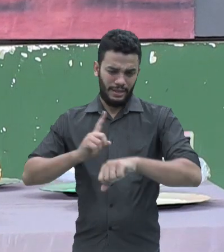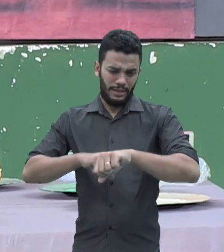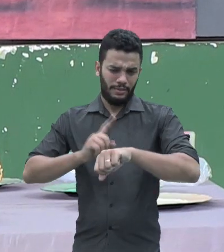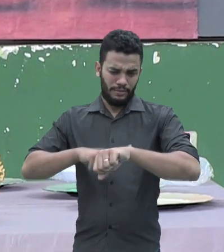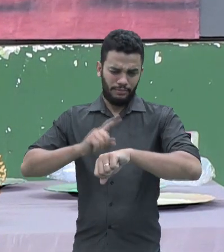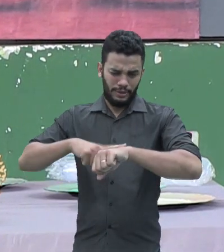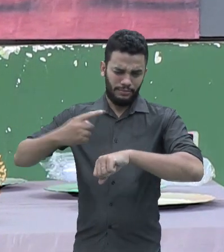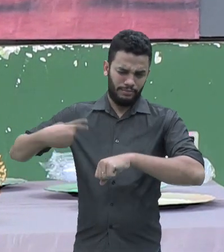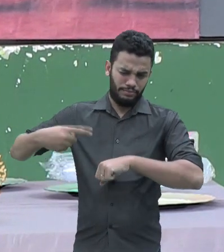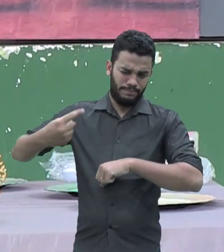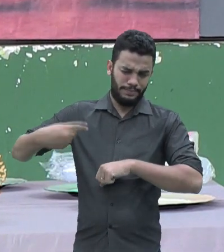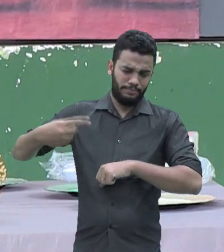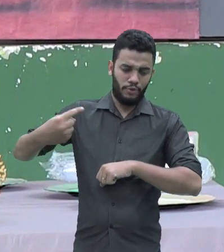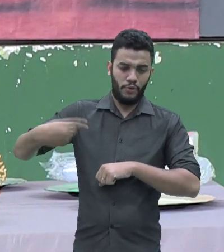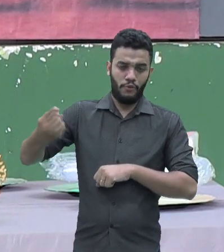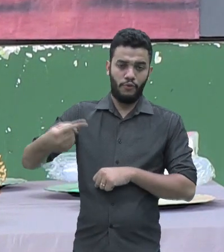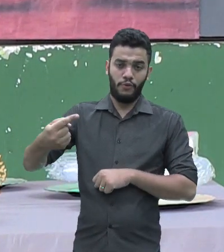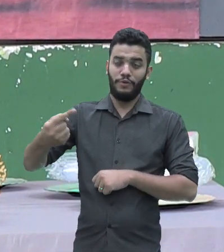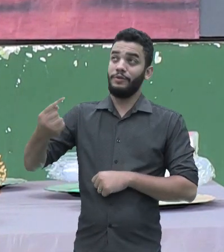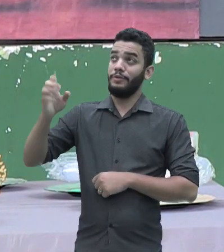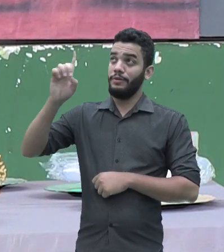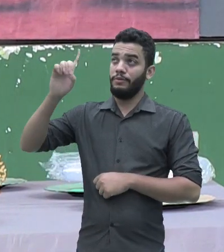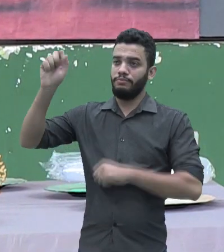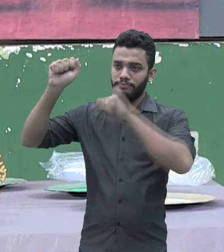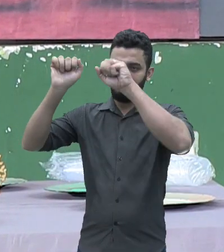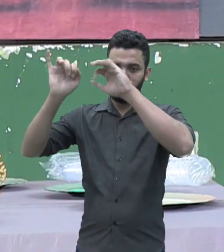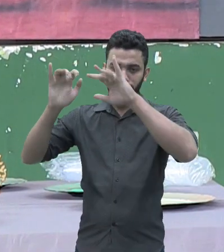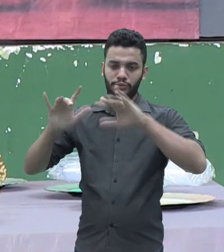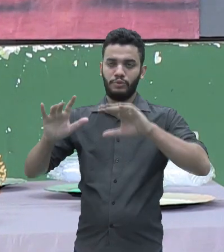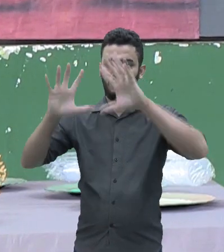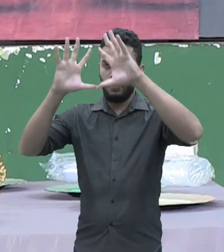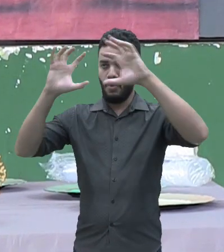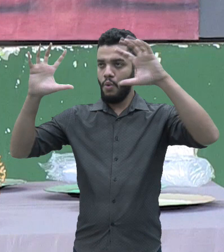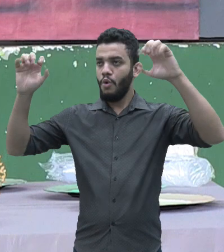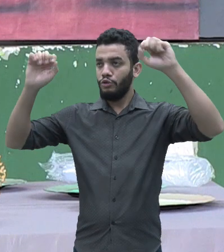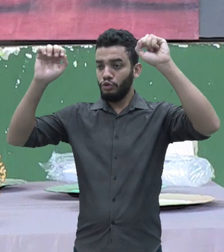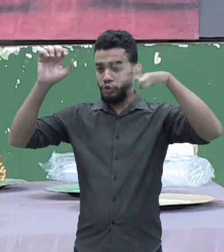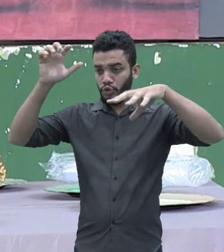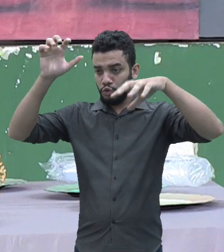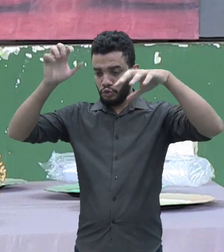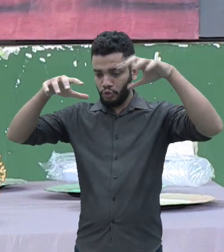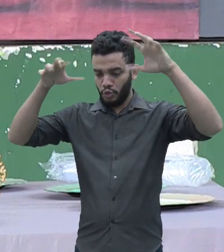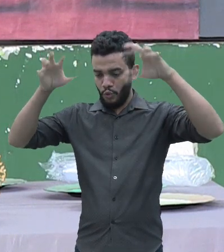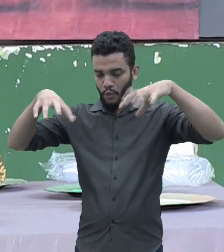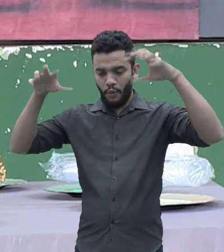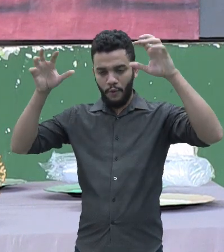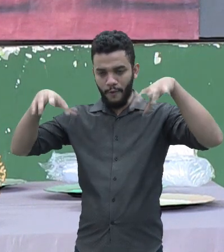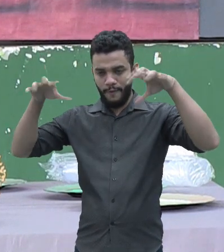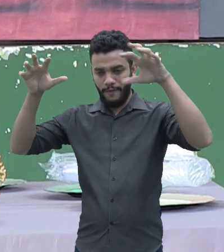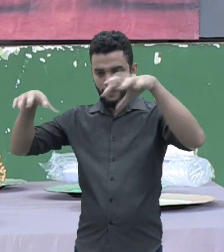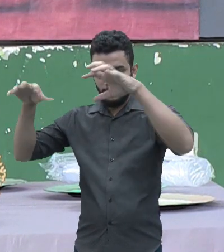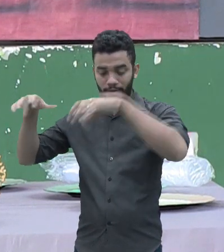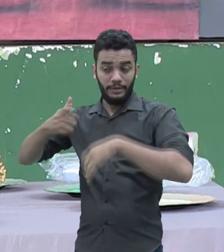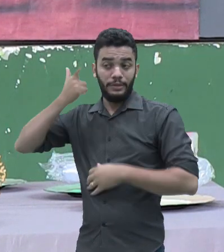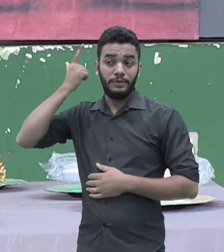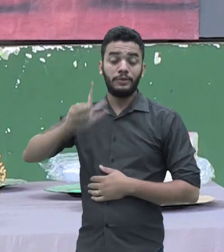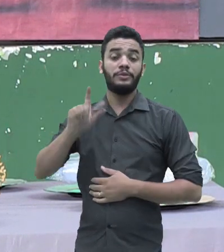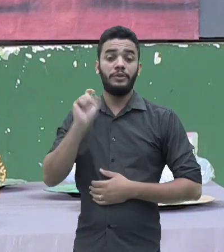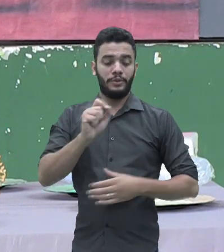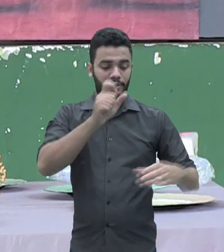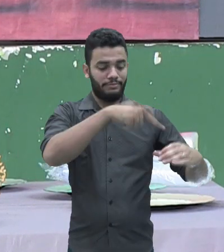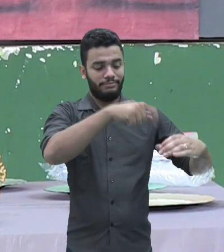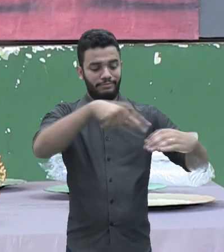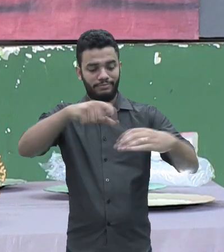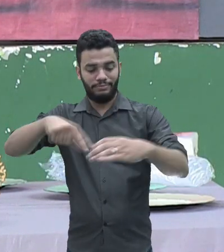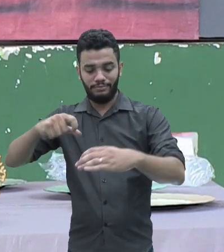né? E com essa chuva veio depois o que nós chamamos de harvest, que é a colheita. E